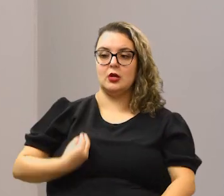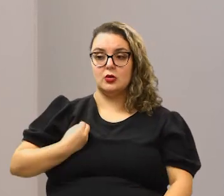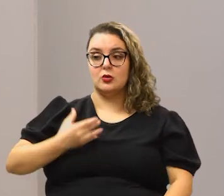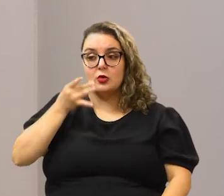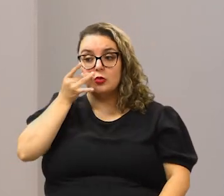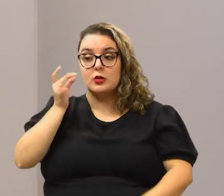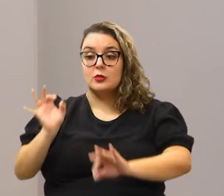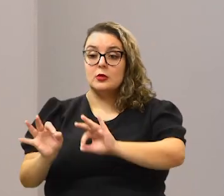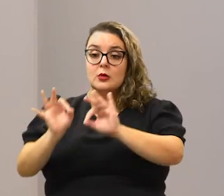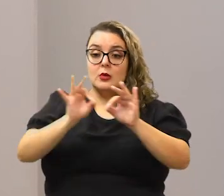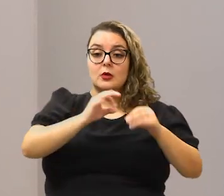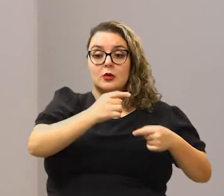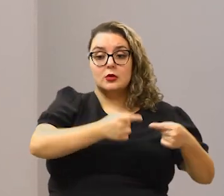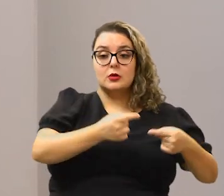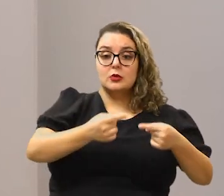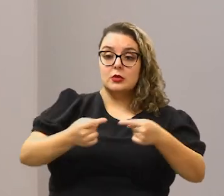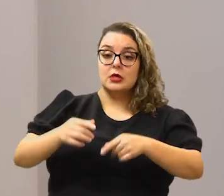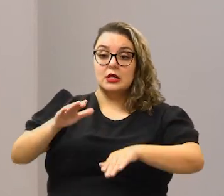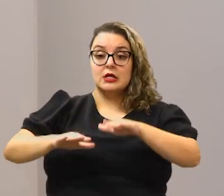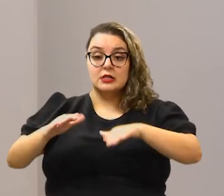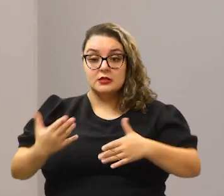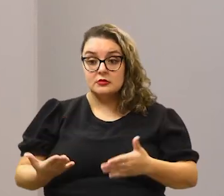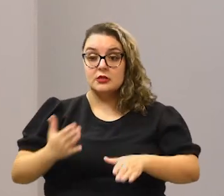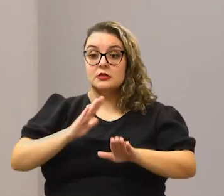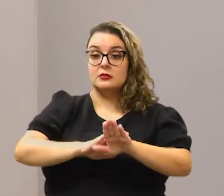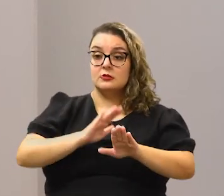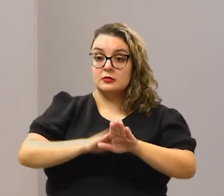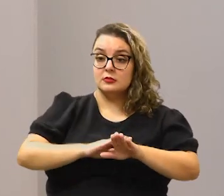reforça as suas convicções, ou até faz ele repensar